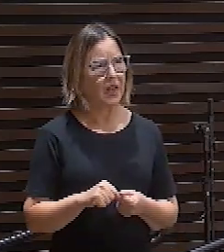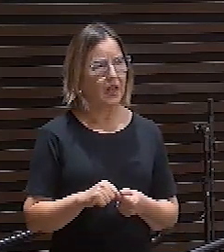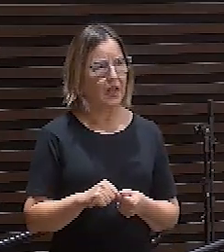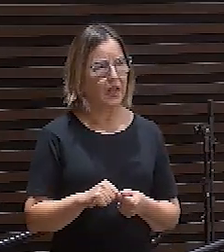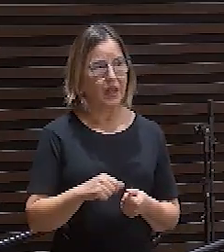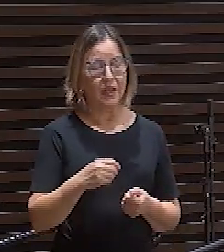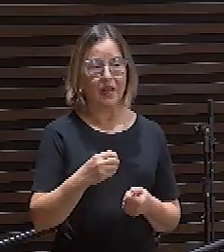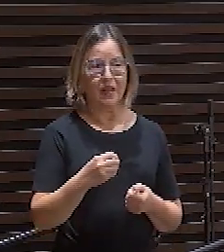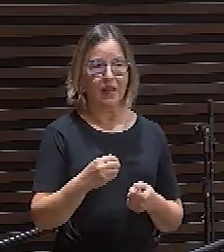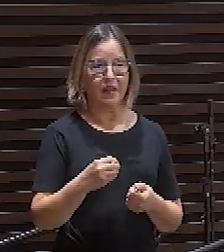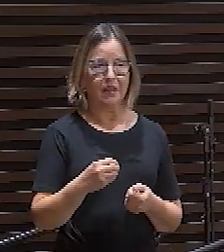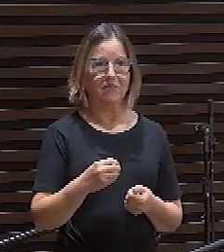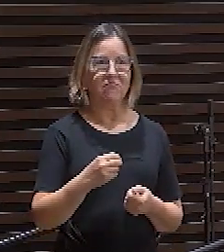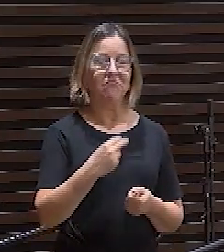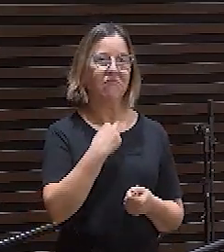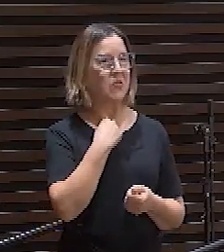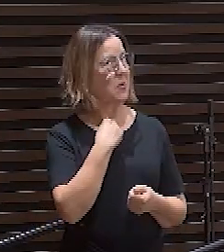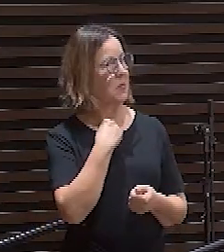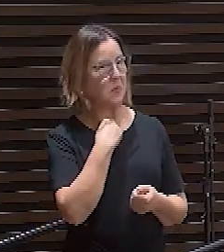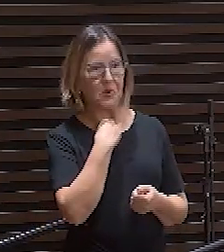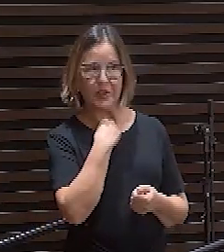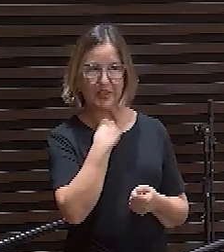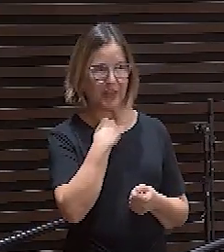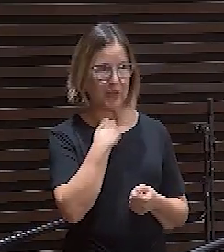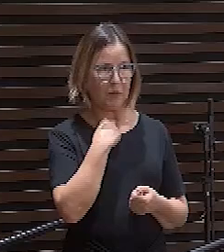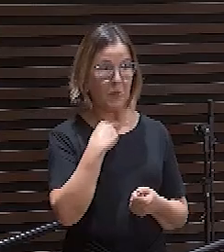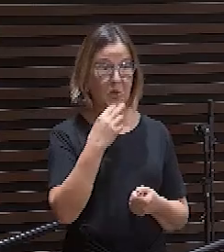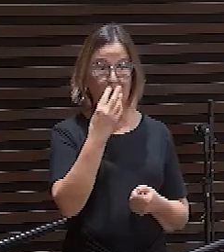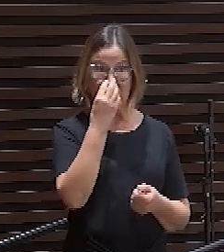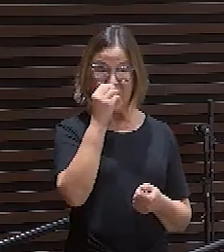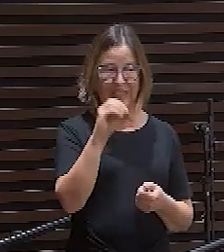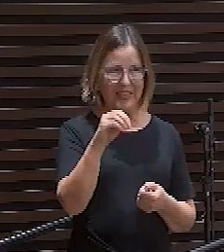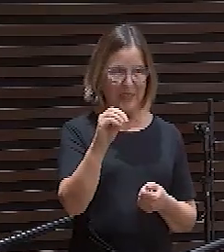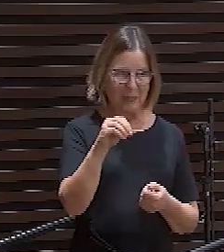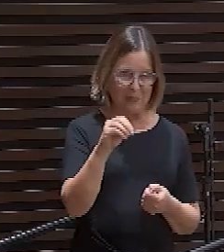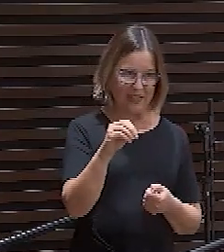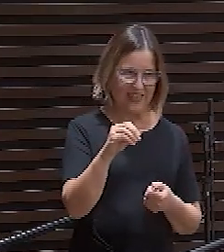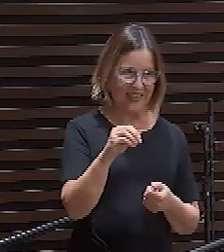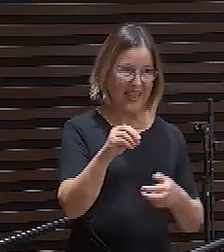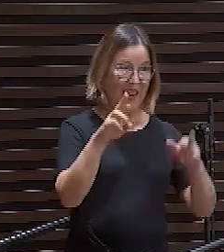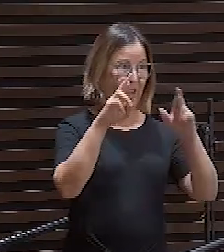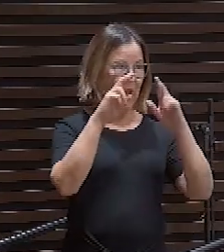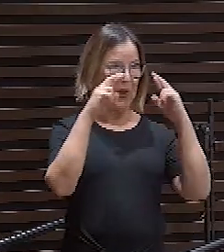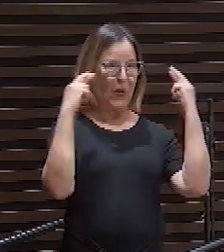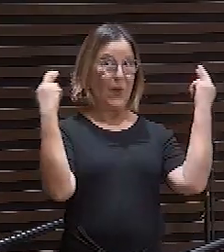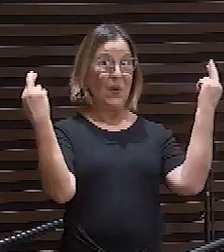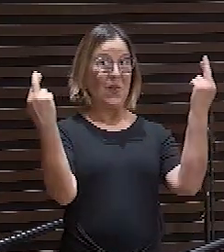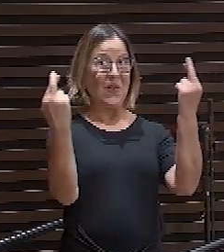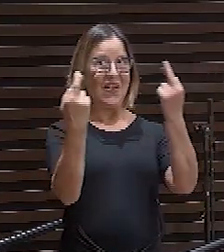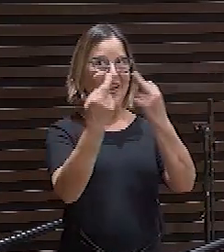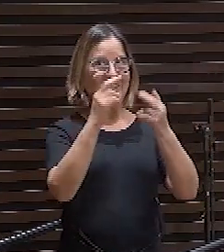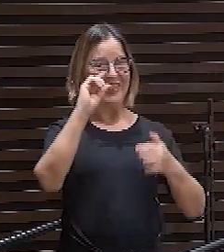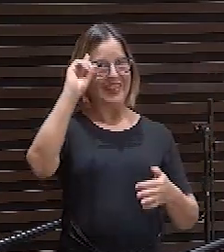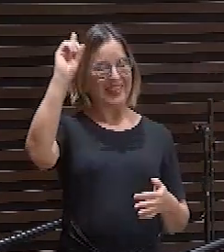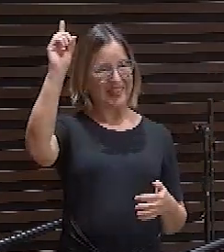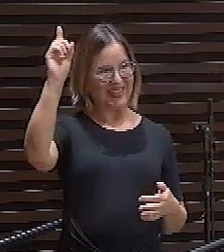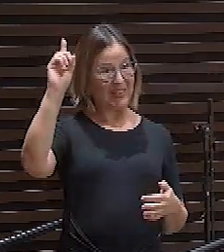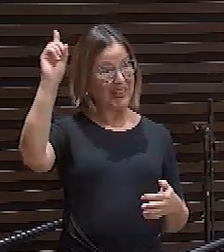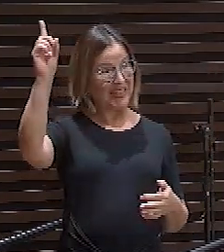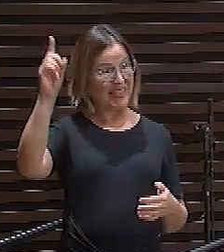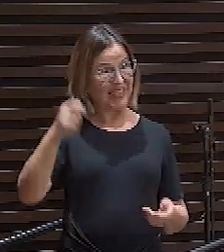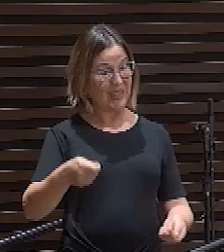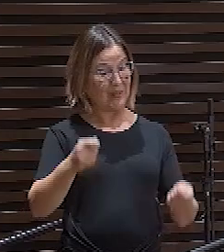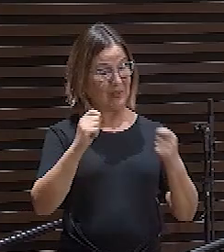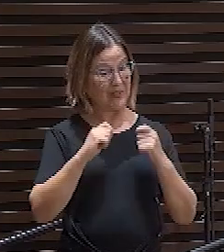verdadeira herança que é o reino de Deus, que Ele nos deixa como herança através de Cristo Jesus. Qual